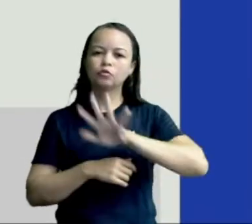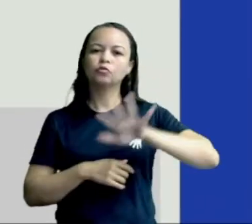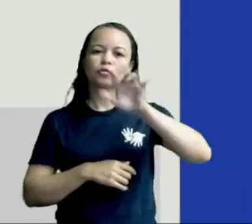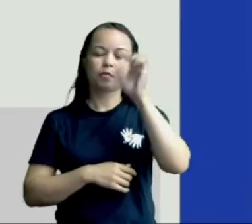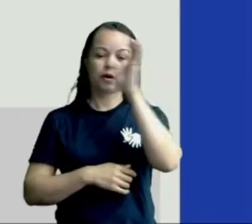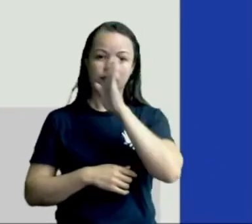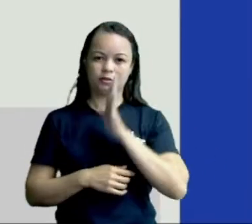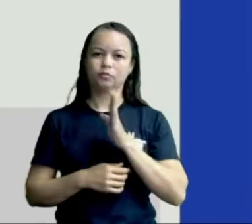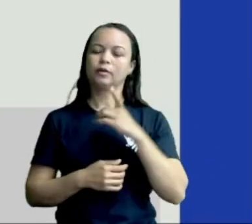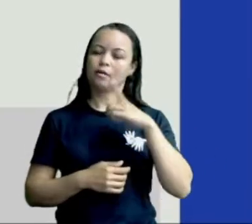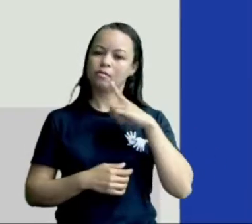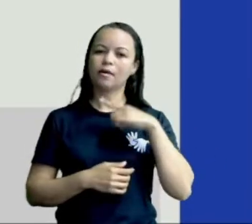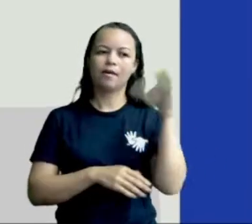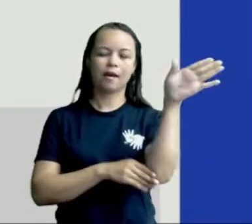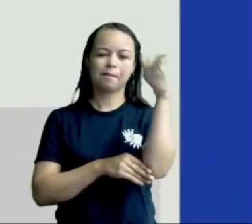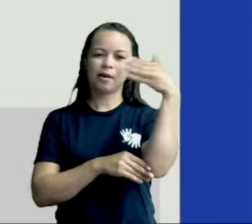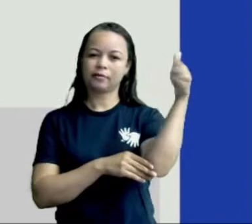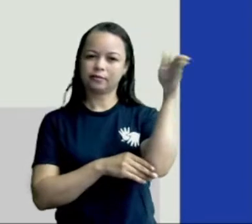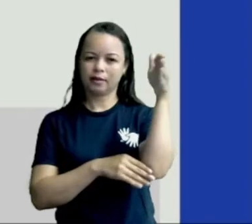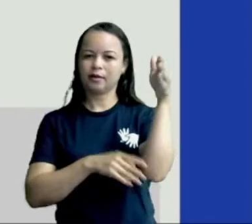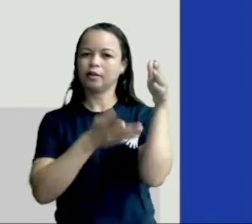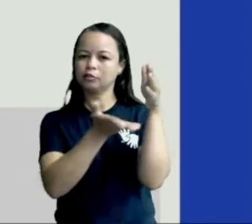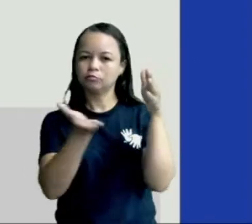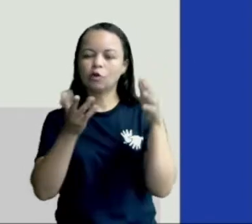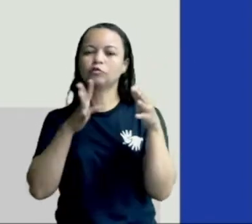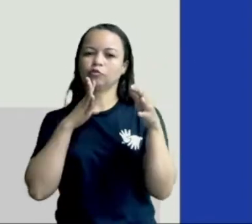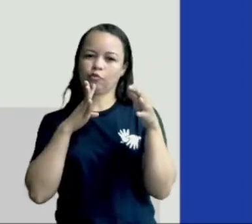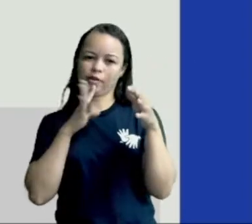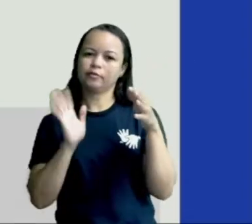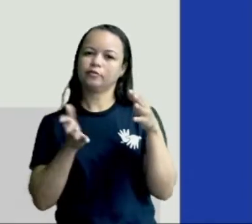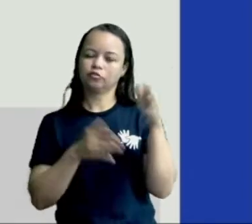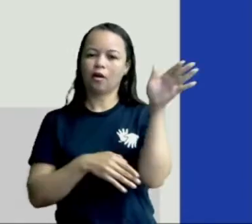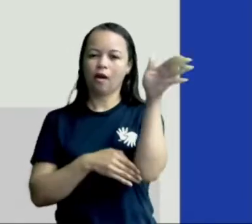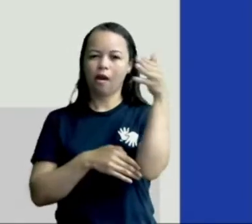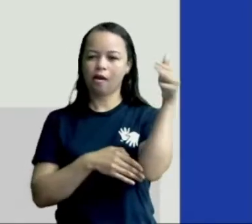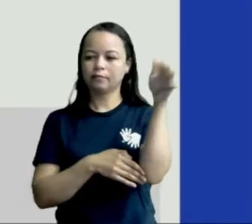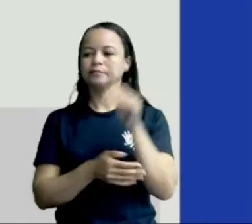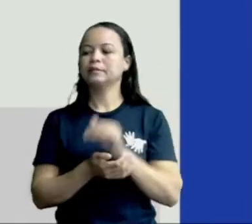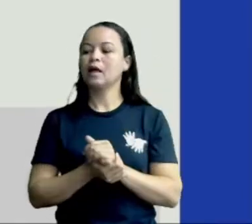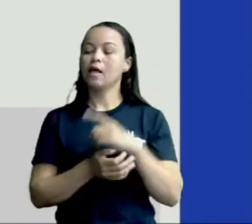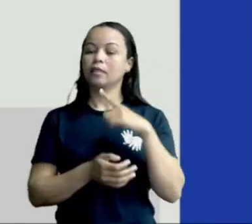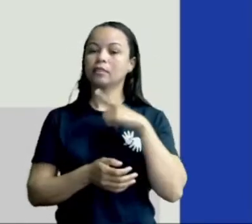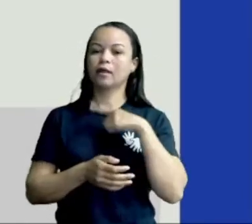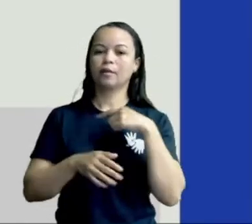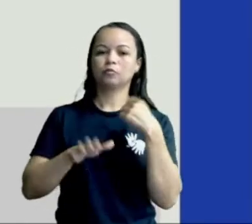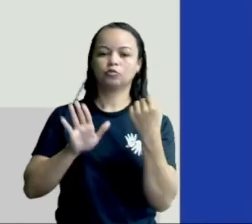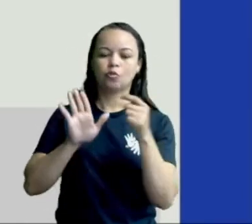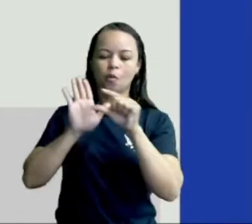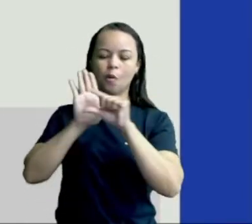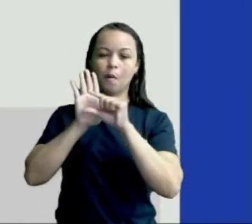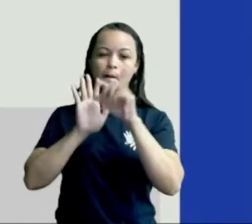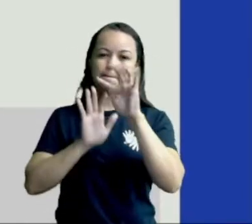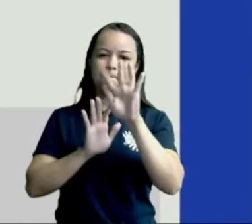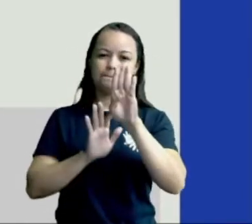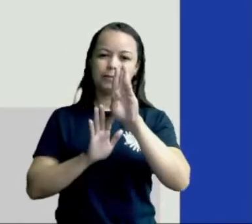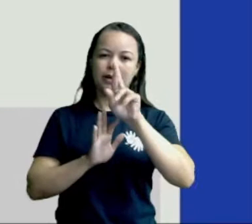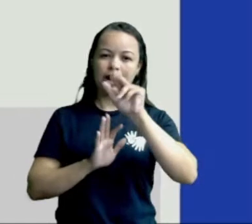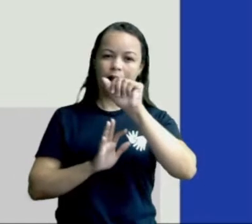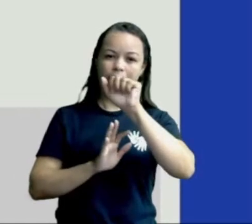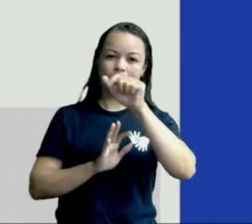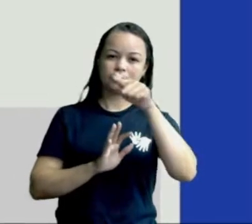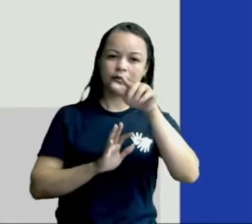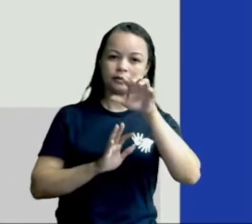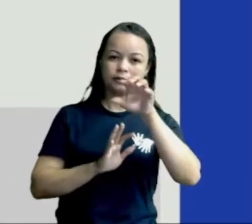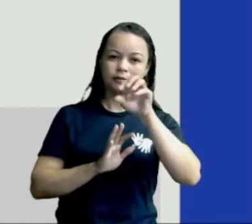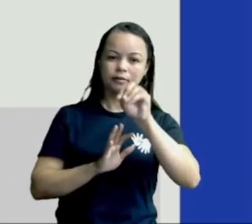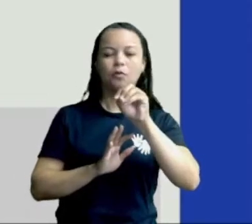bandeira nacional, que todo mundo conhece, nossa bandeira verde e amarela, né? Temos o brasão da República e temos também